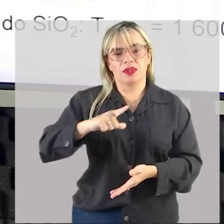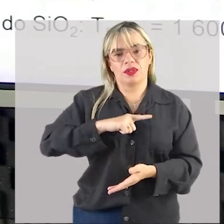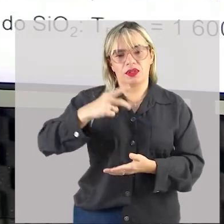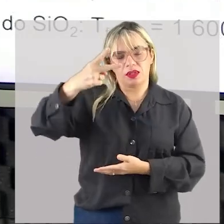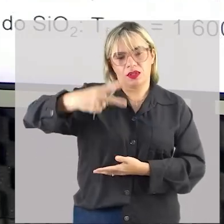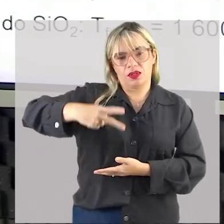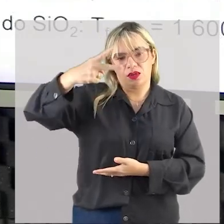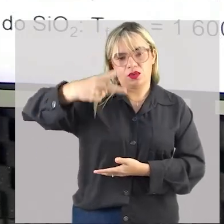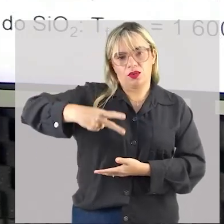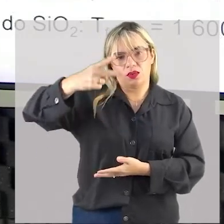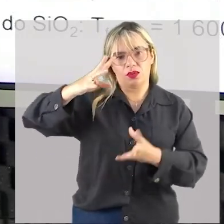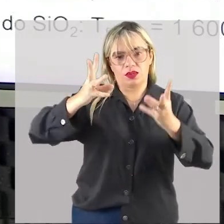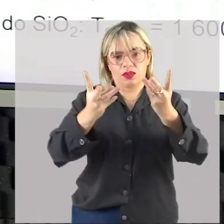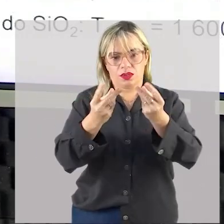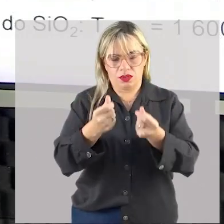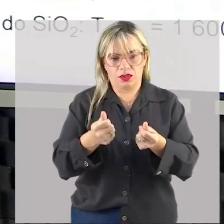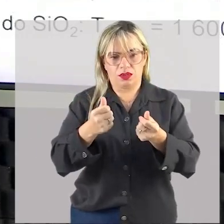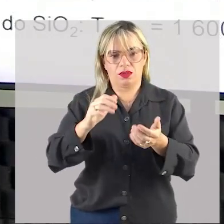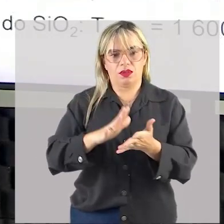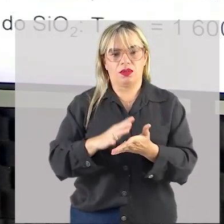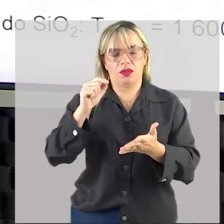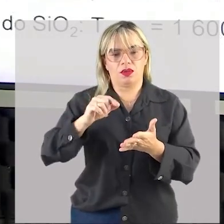os dois.